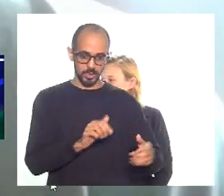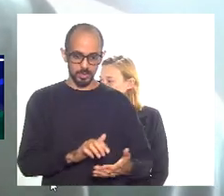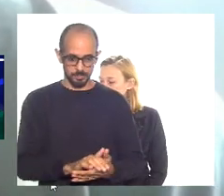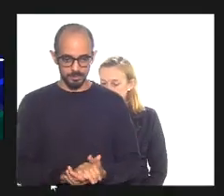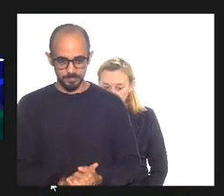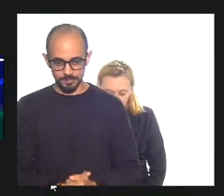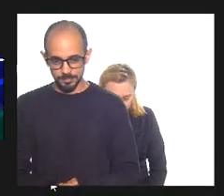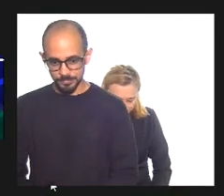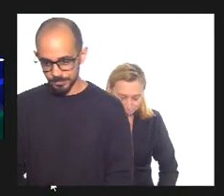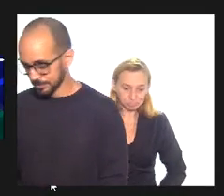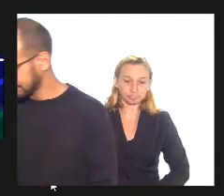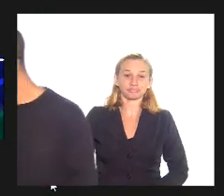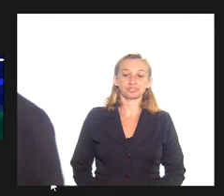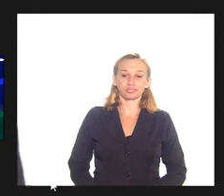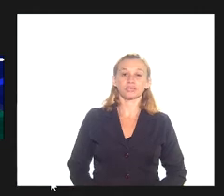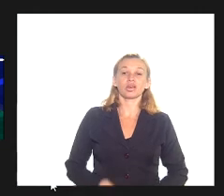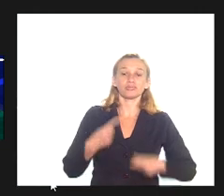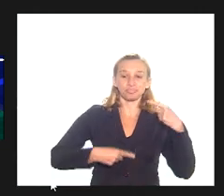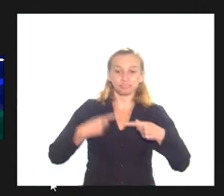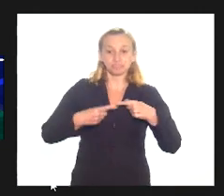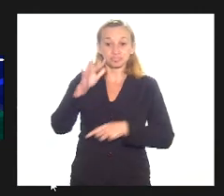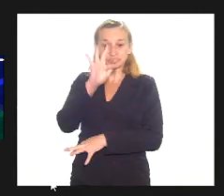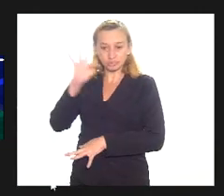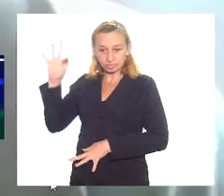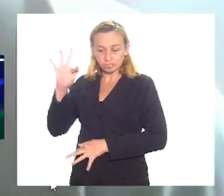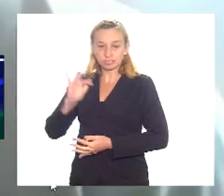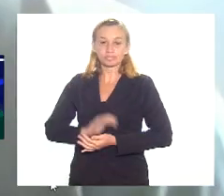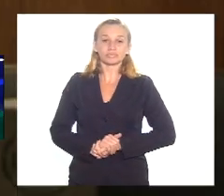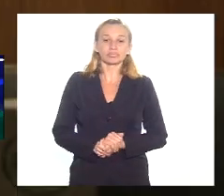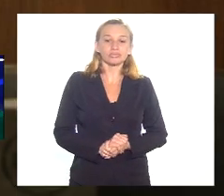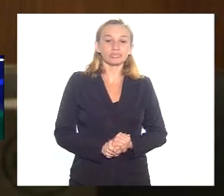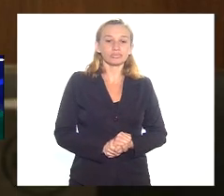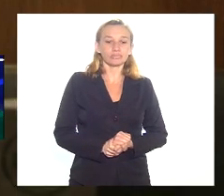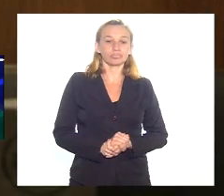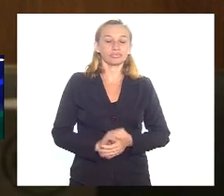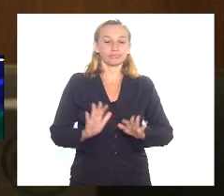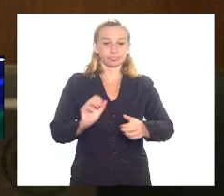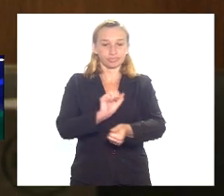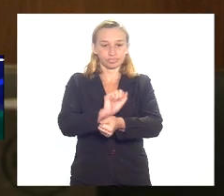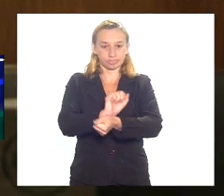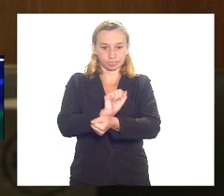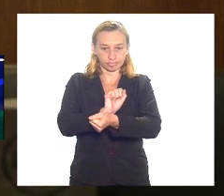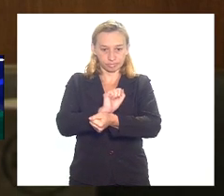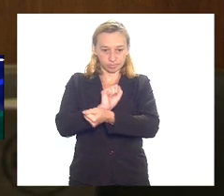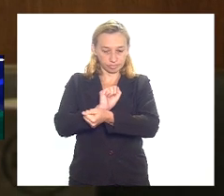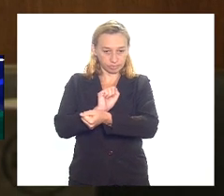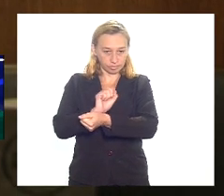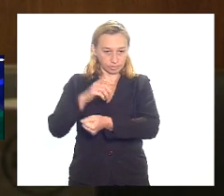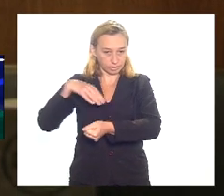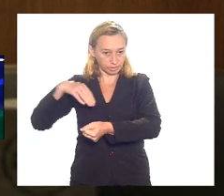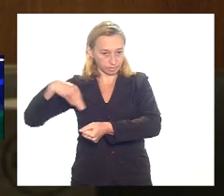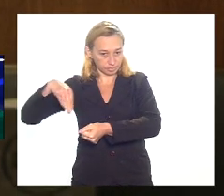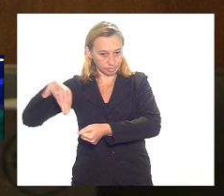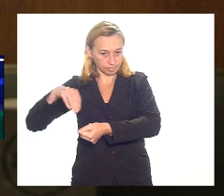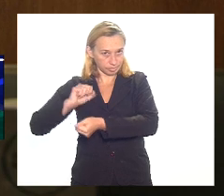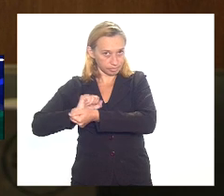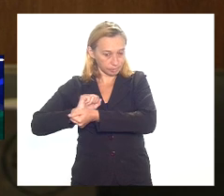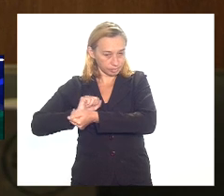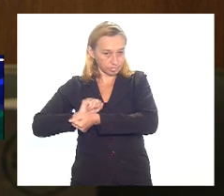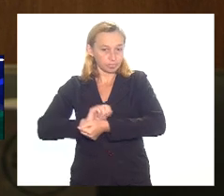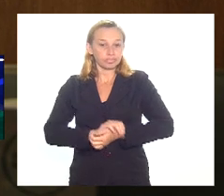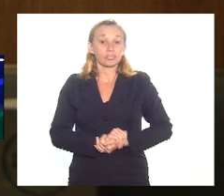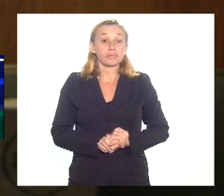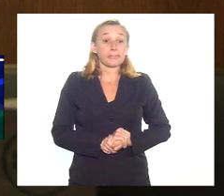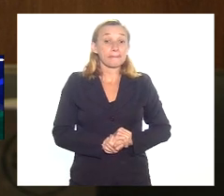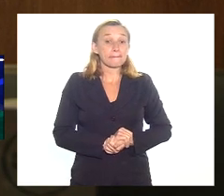intrépido delegado da Polícia Federal. Deixa um instante, por favor. Alexandre. Mink. Eu